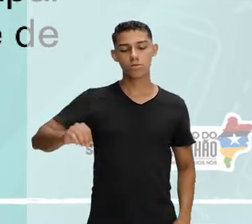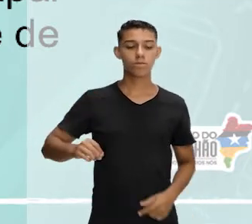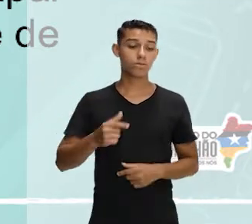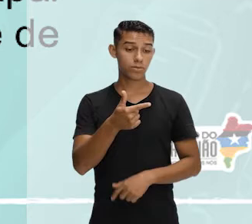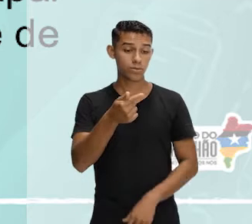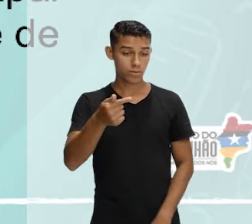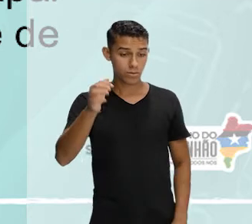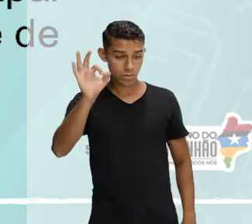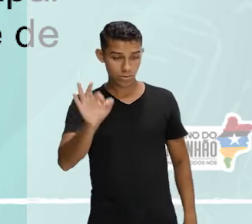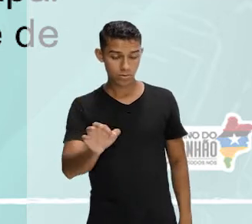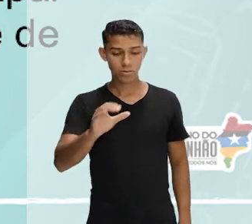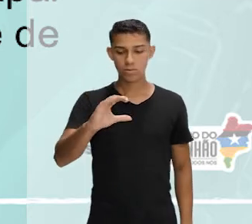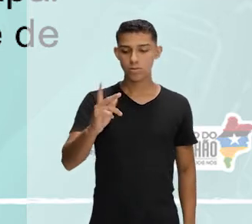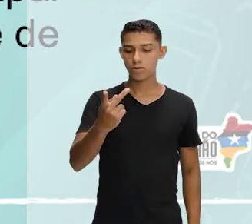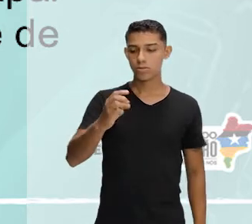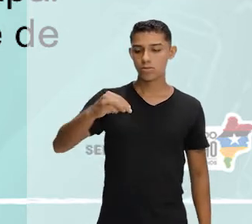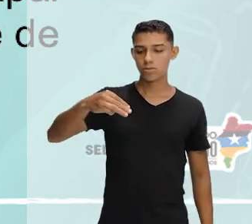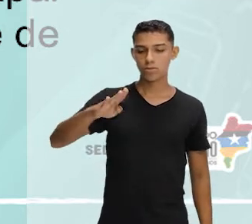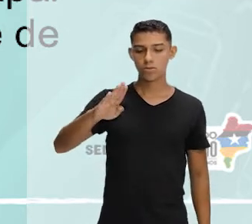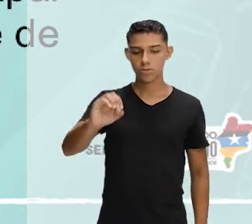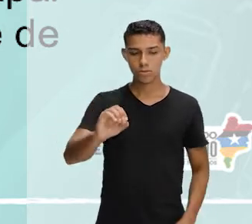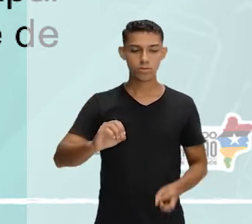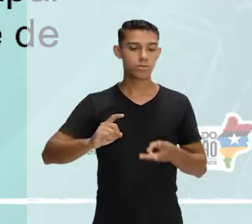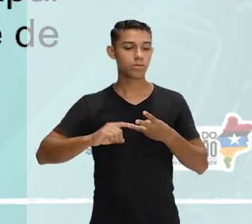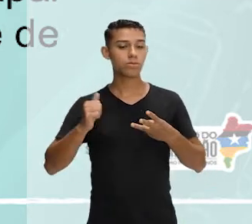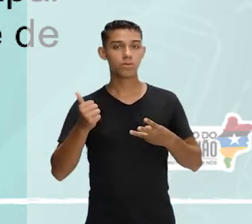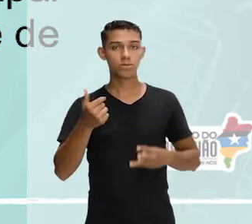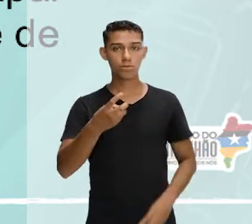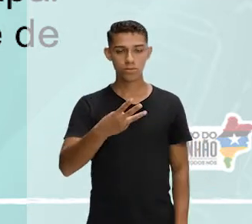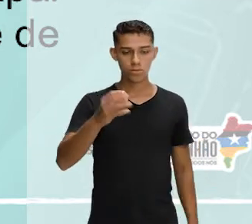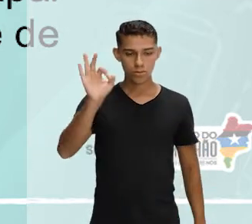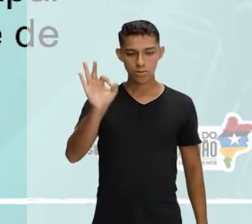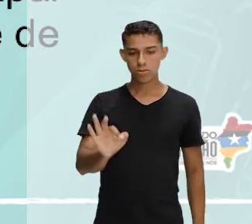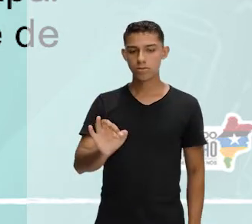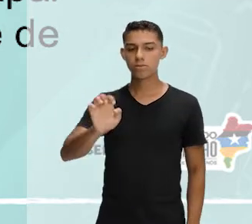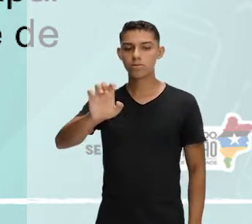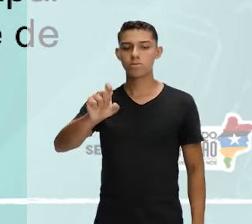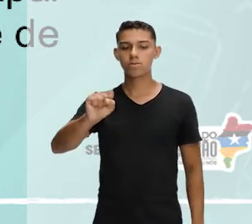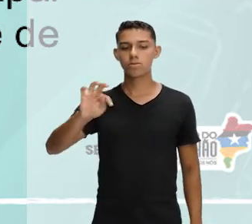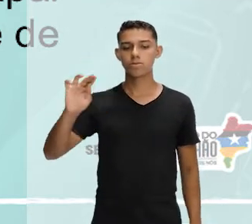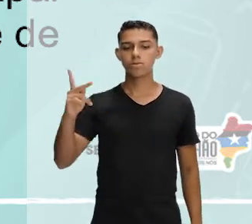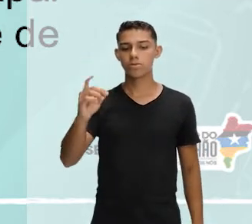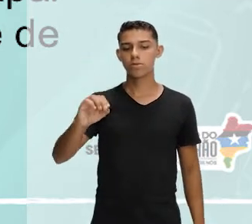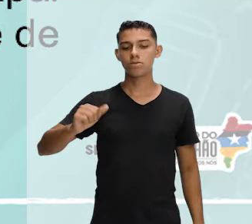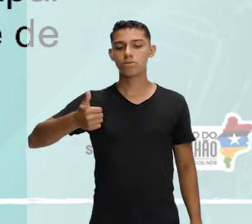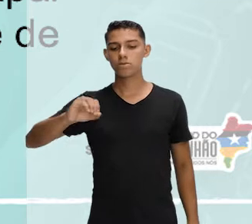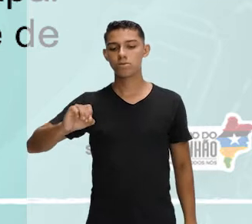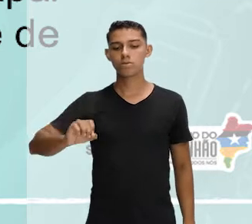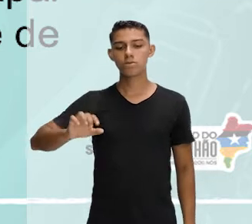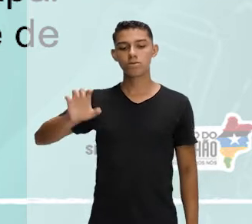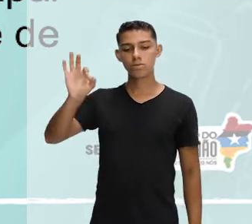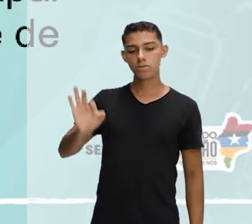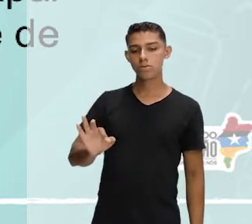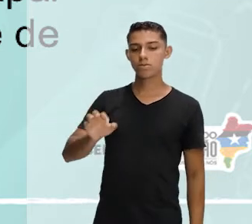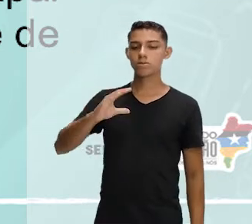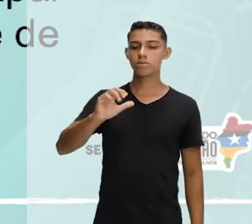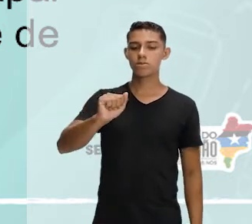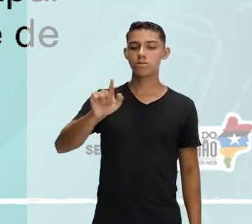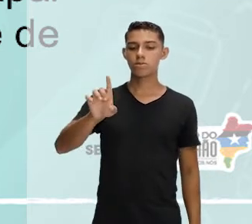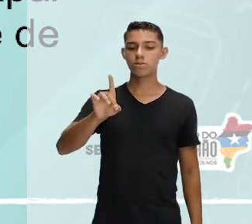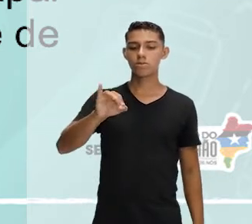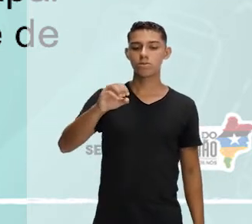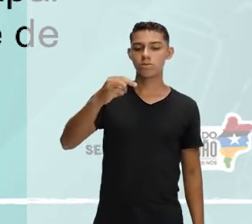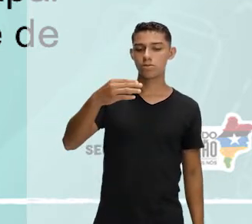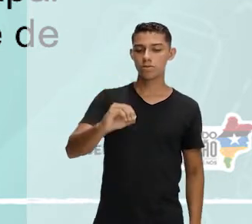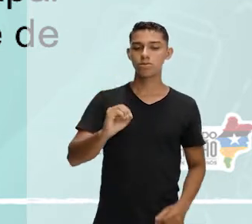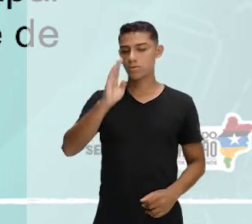cádmio. Principal propriedade, baixa temperatura de fusão. Então, os metais, eles apresentam uma